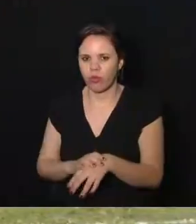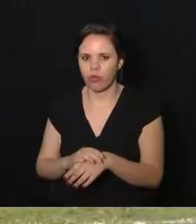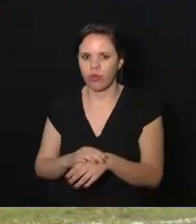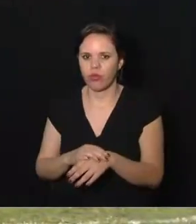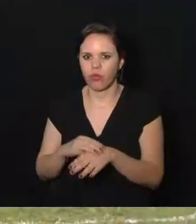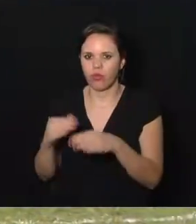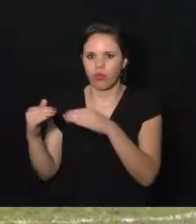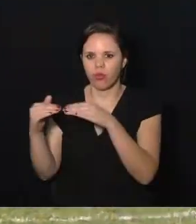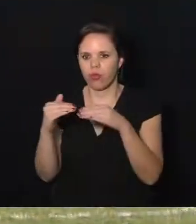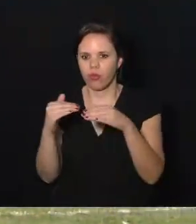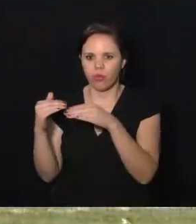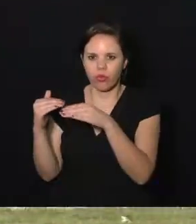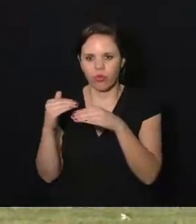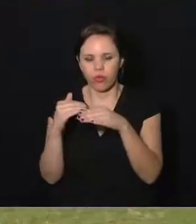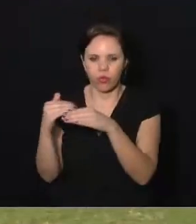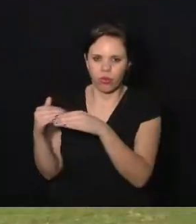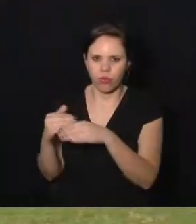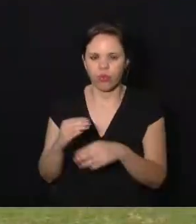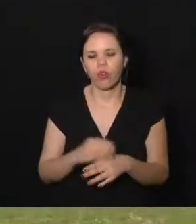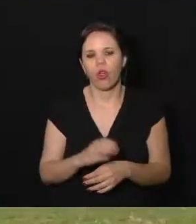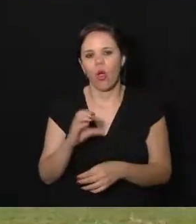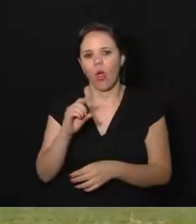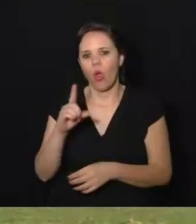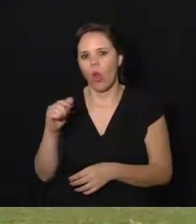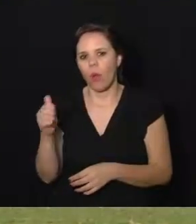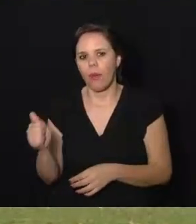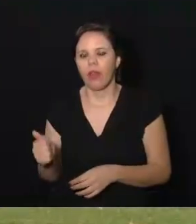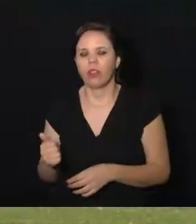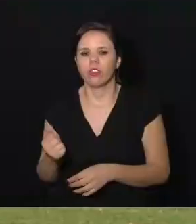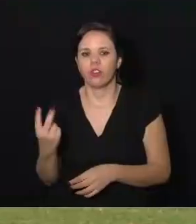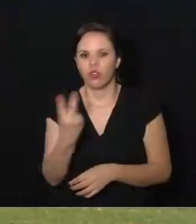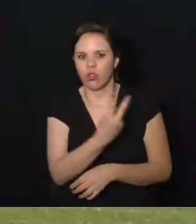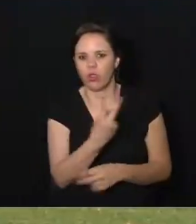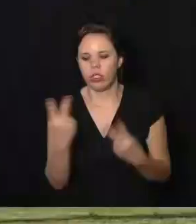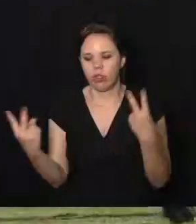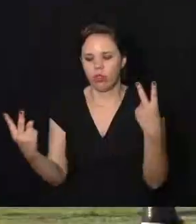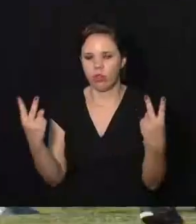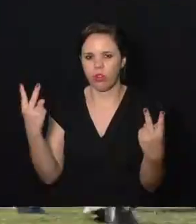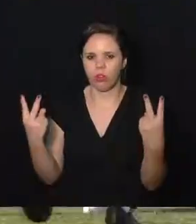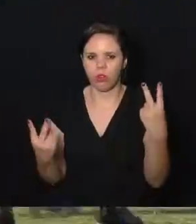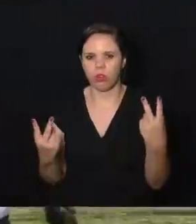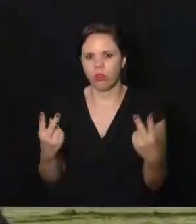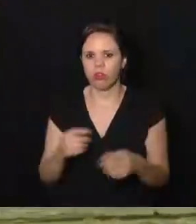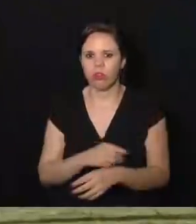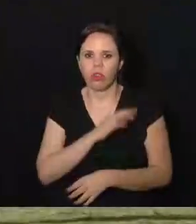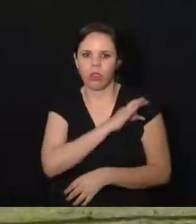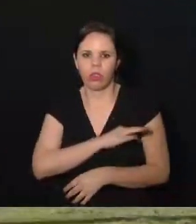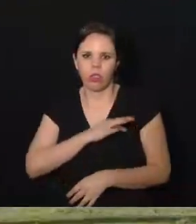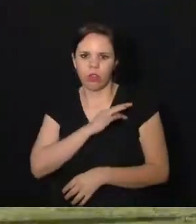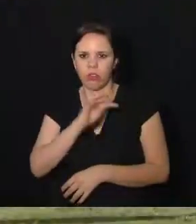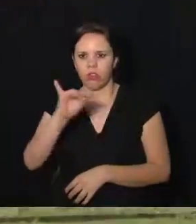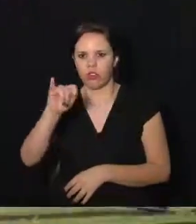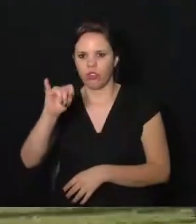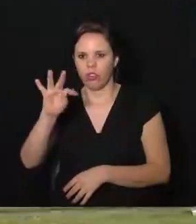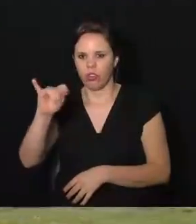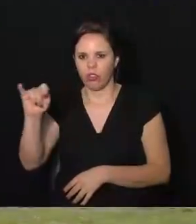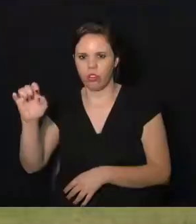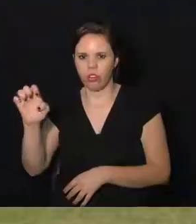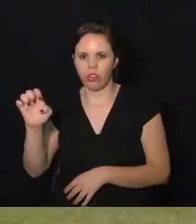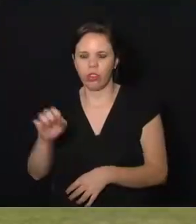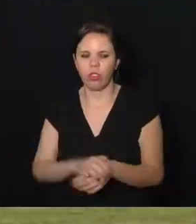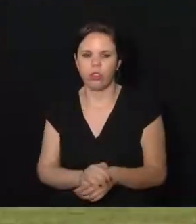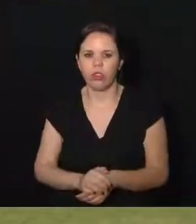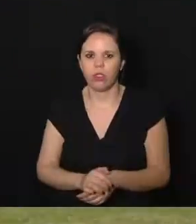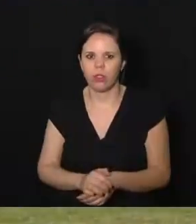empate com a Colômbia em 2-2. Então, os comandados do técnico Tite precisam melhorar a atuação para